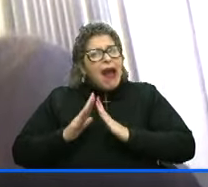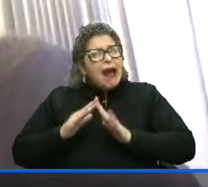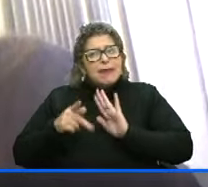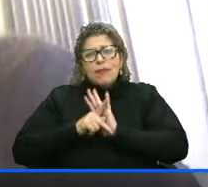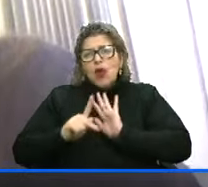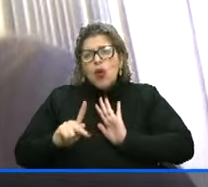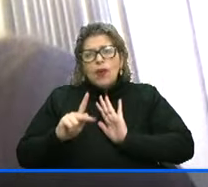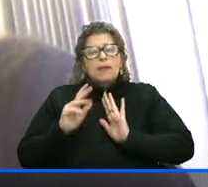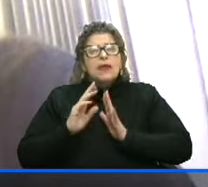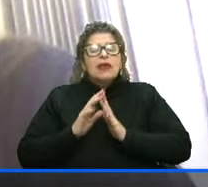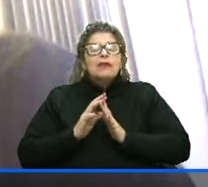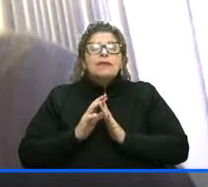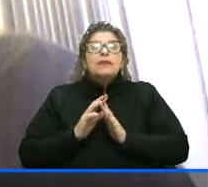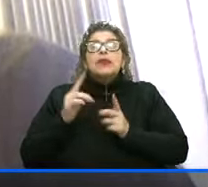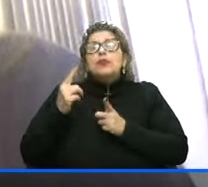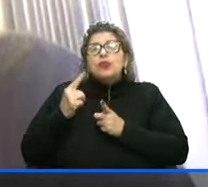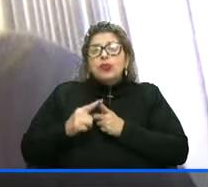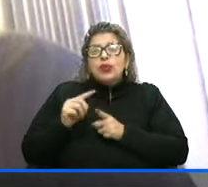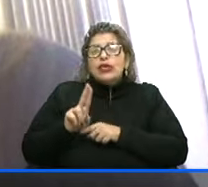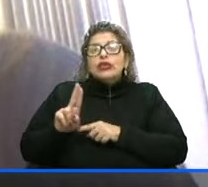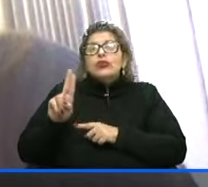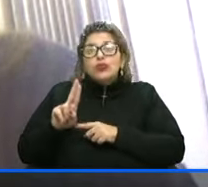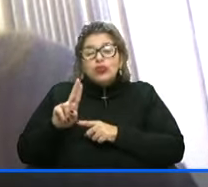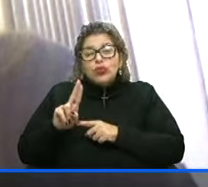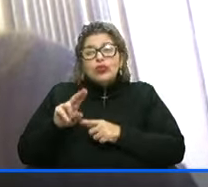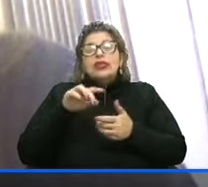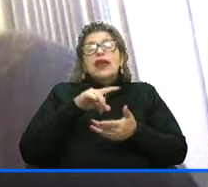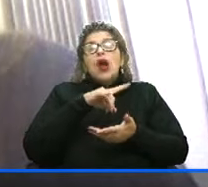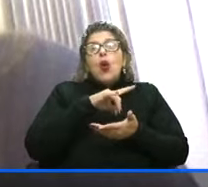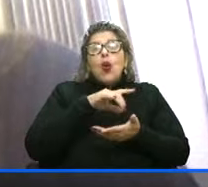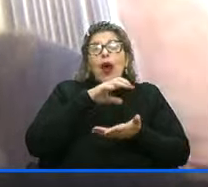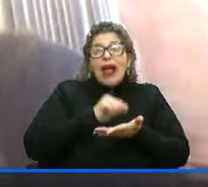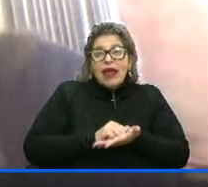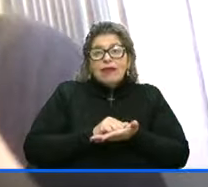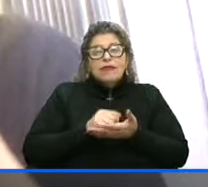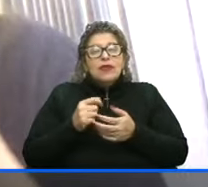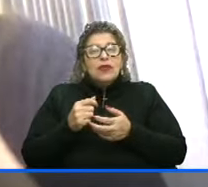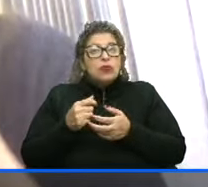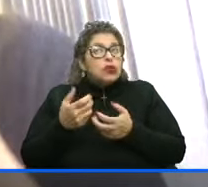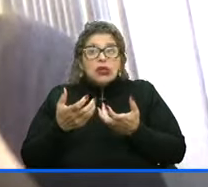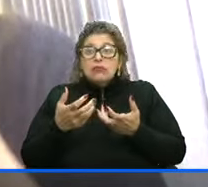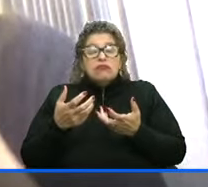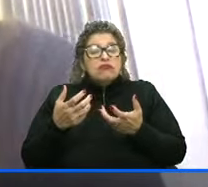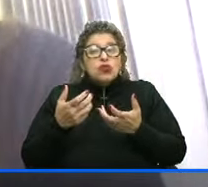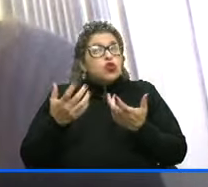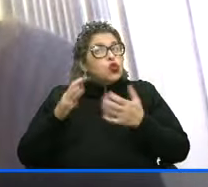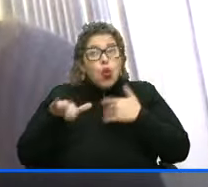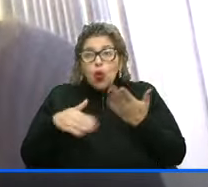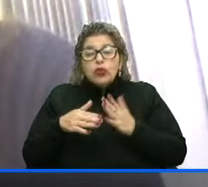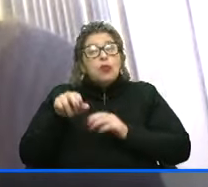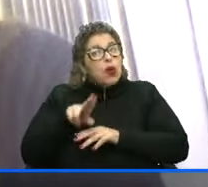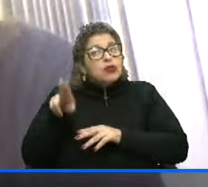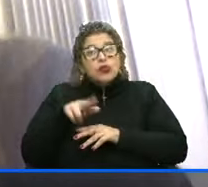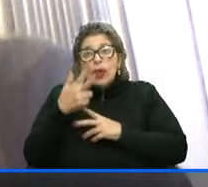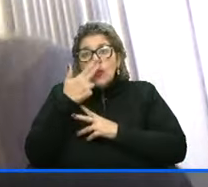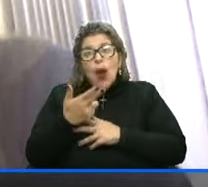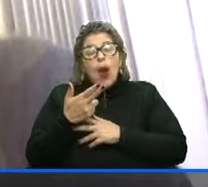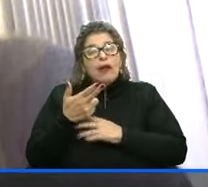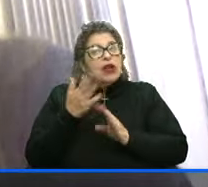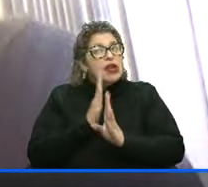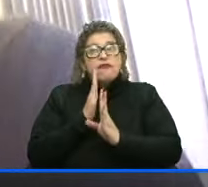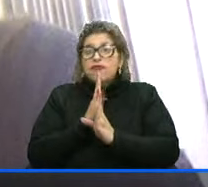Google. Por que que a gente usa ele? Para que todo mundo entre da mesma forma e que todos fiquem na mesma